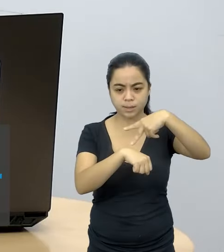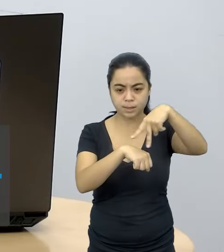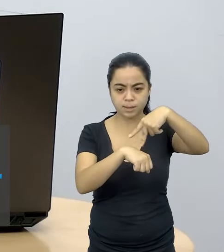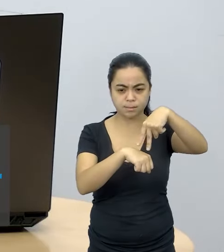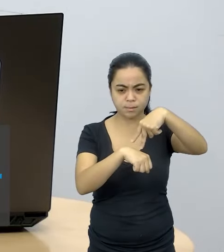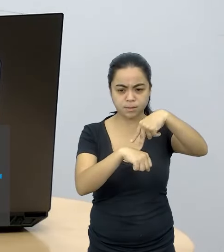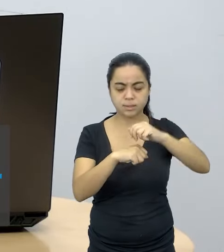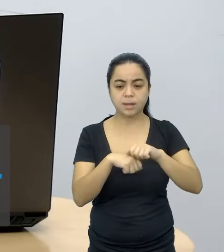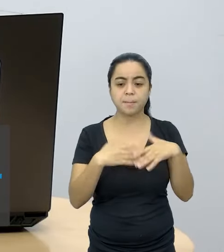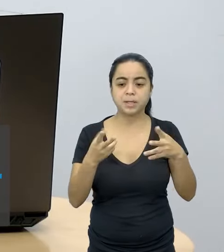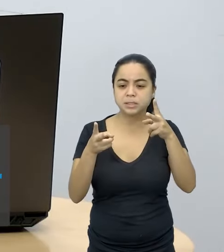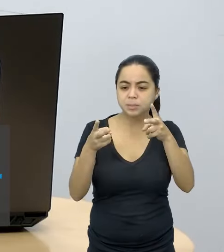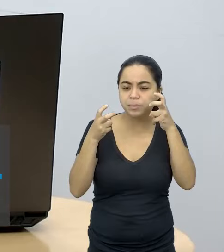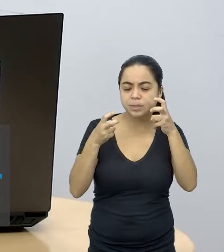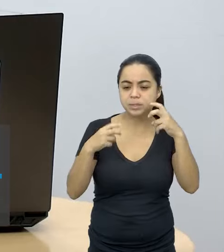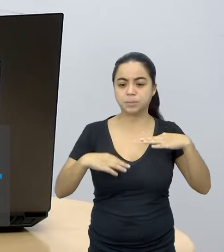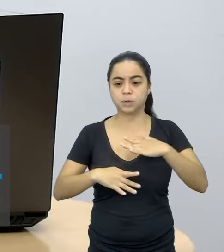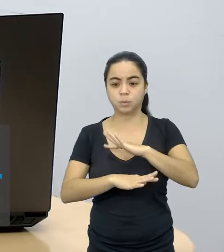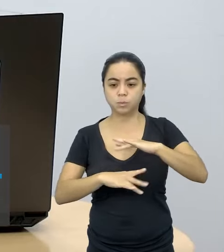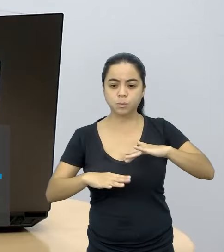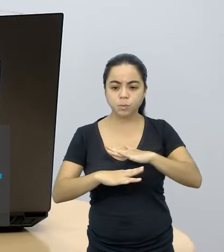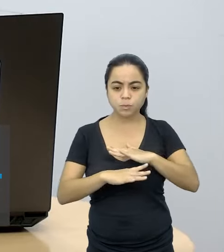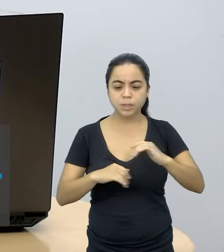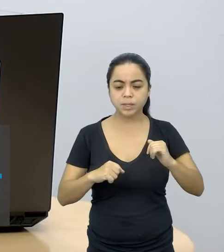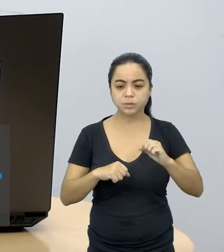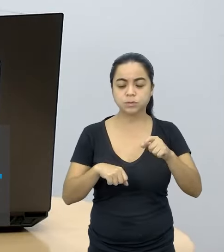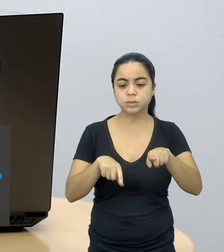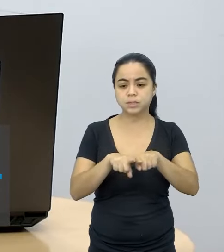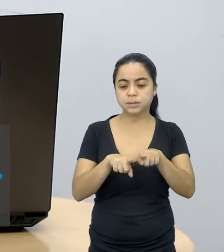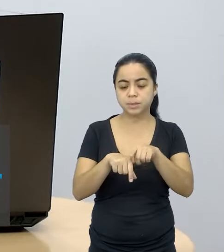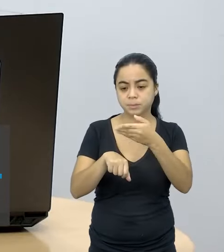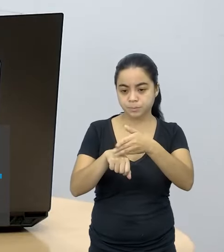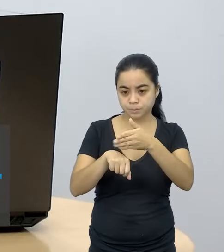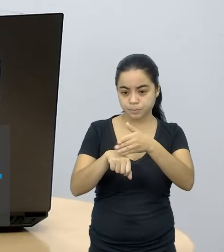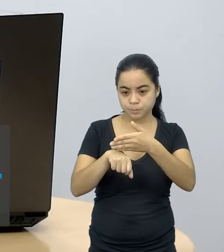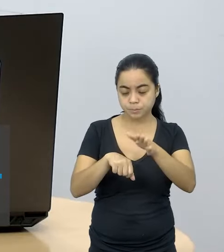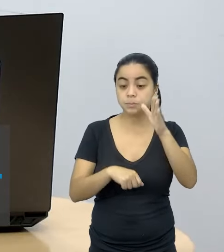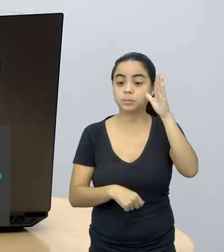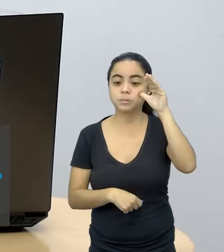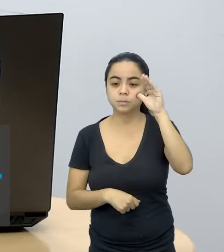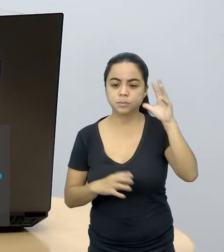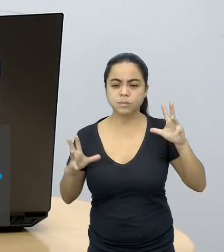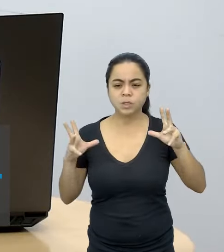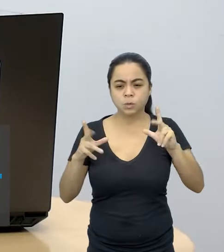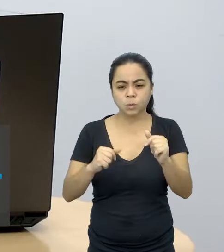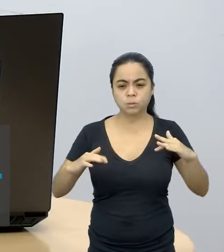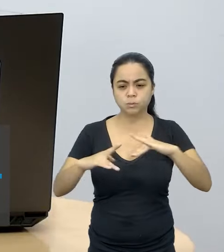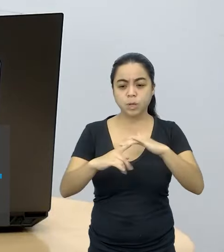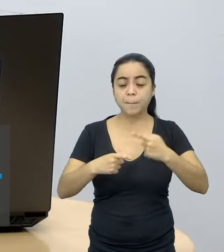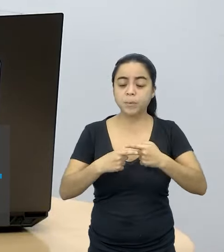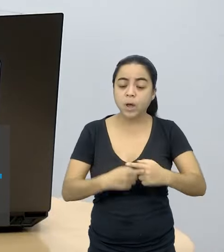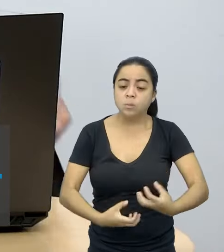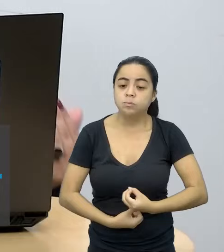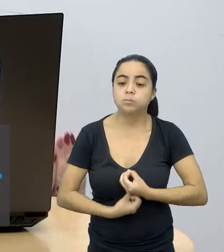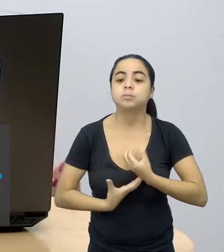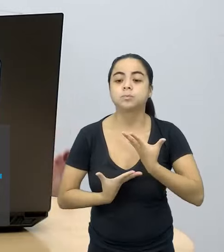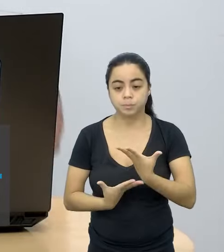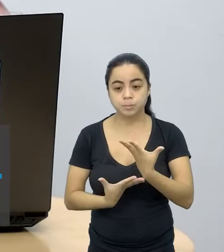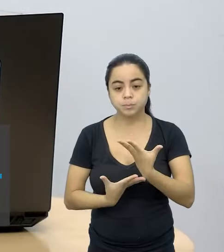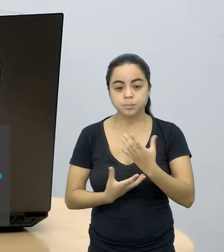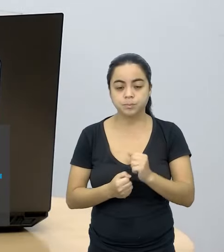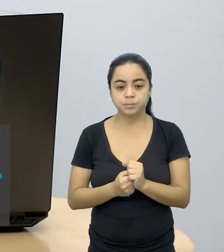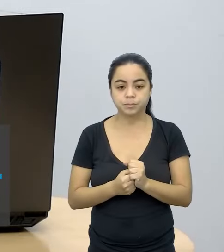aquele movimento que ele tem que fazer, dos ensaios, da observação que tem que ser feita em cada movimento, porque é uma expressão, né, Qual a Vivi?